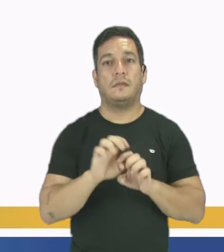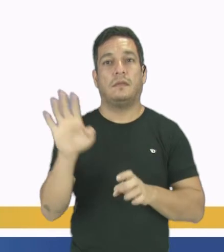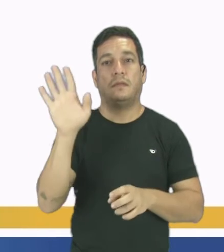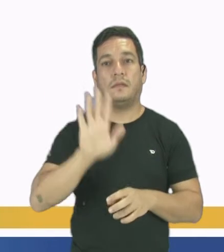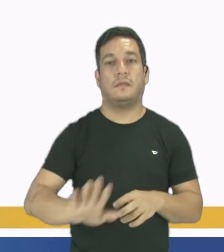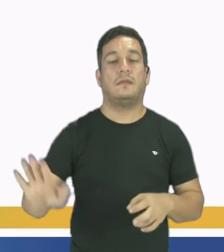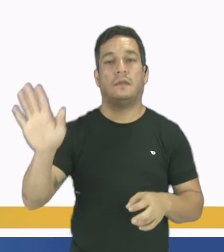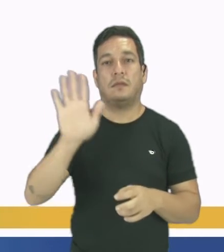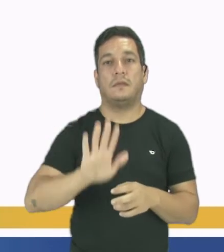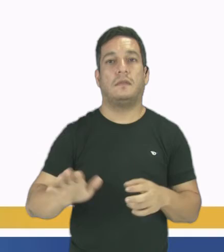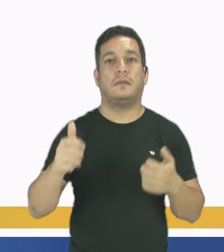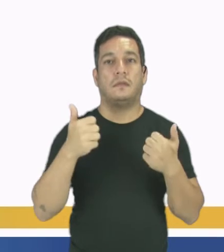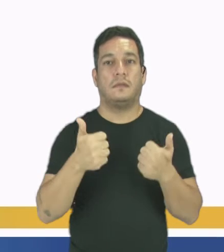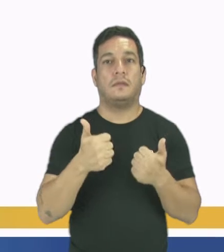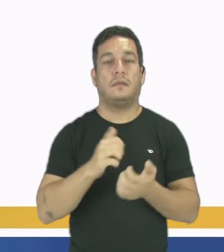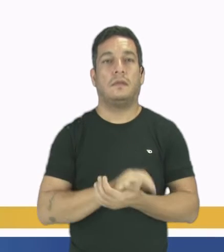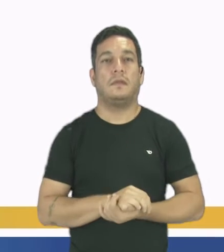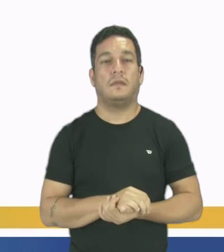geral. Tudo bem?